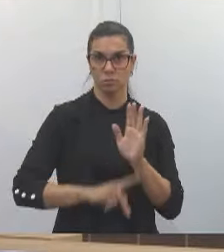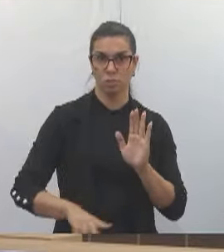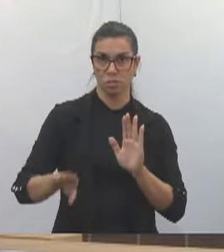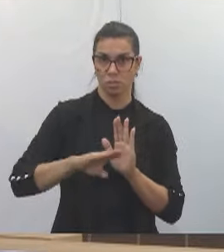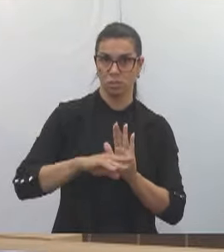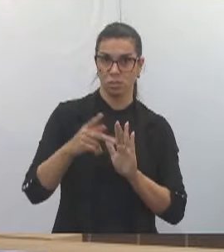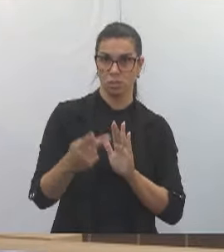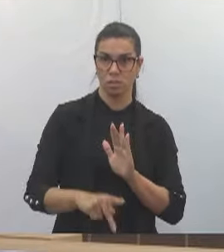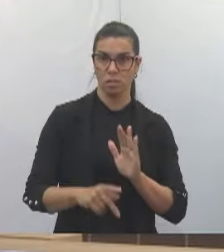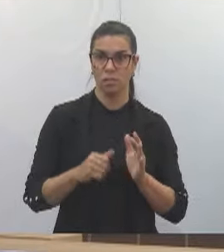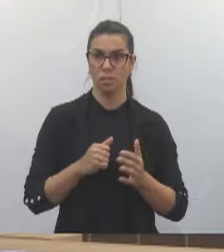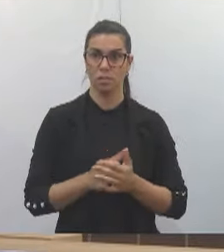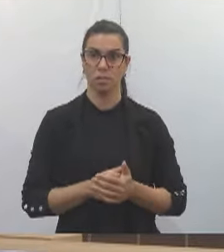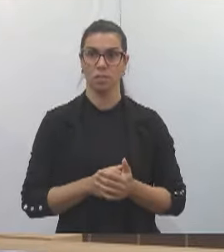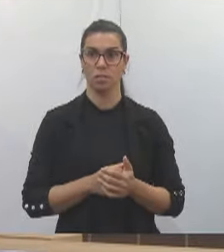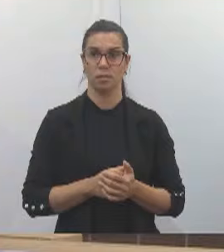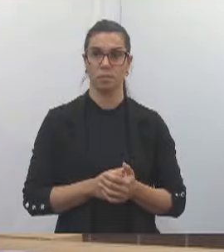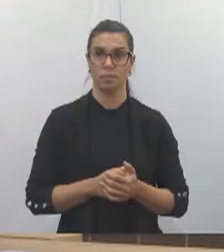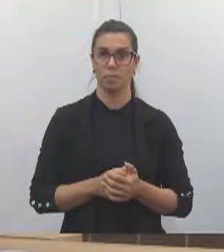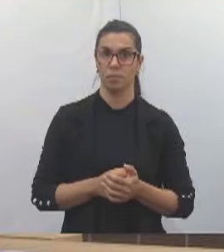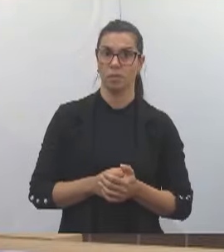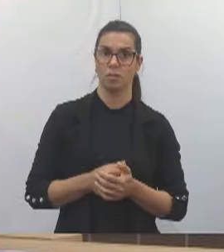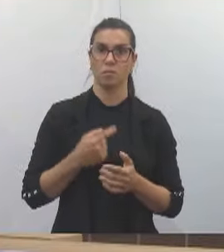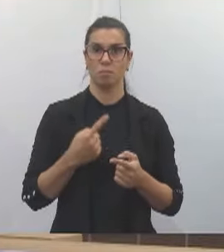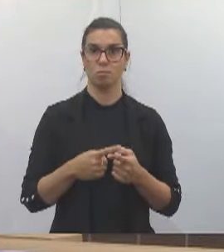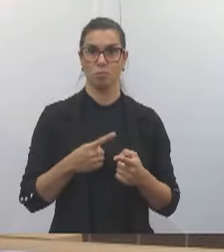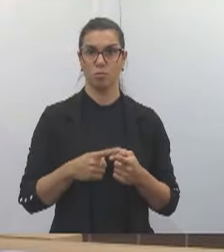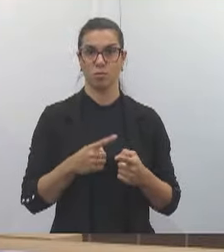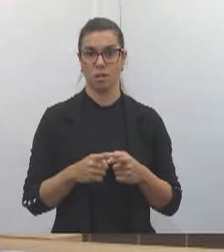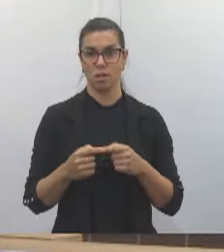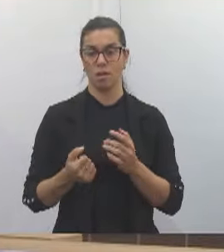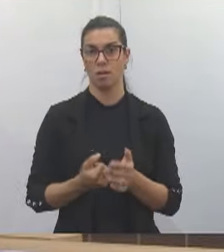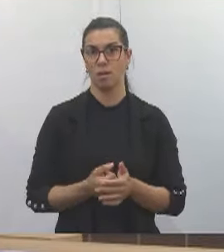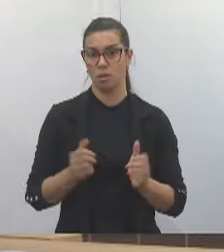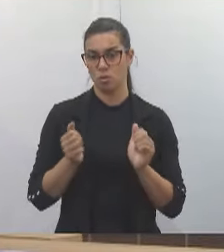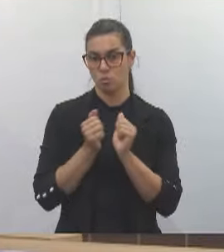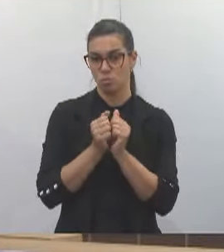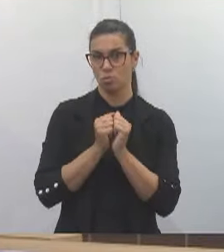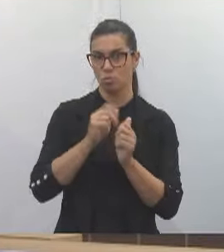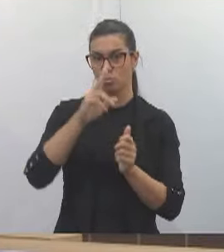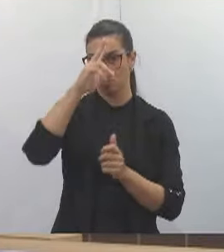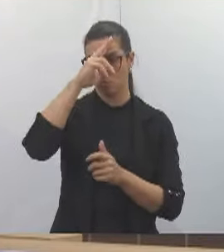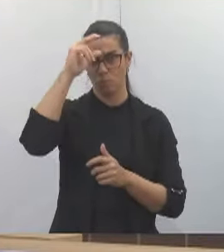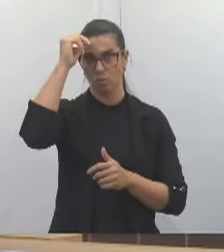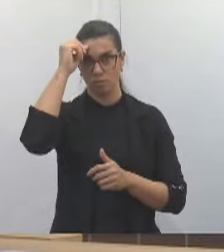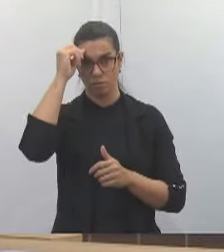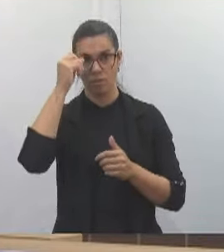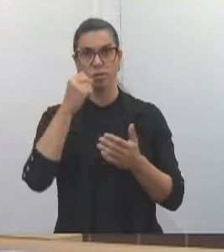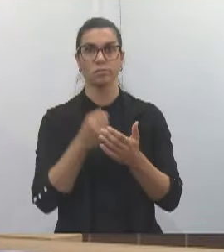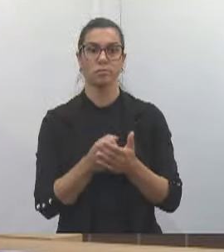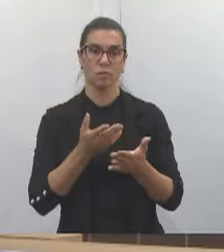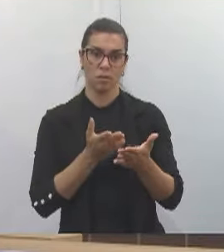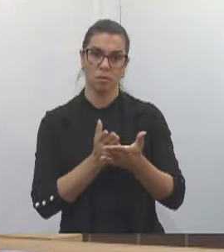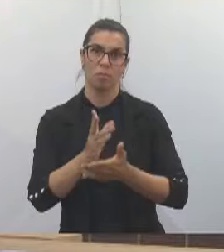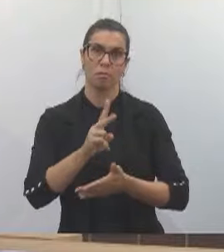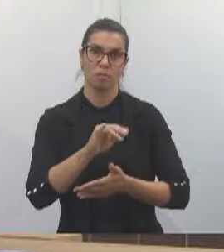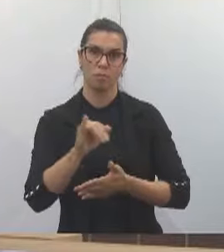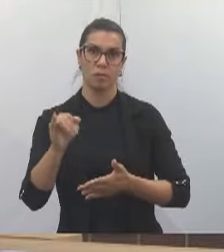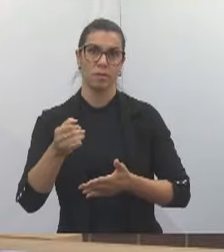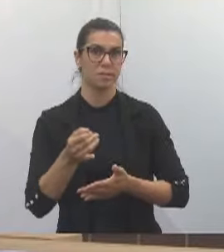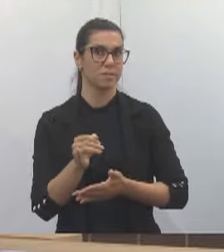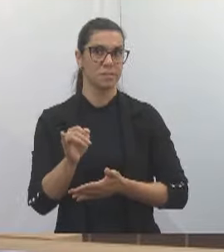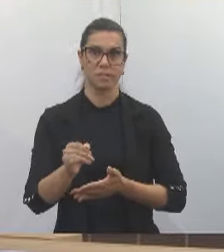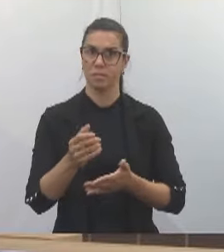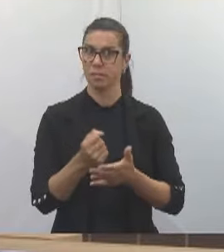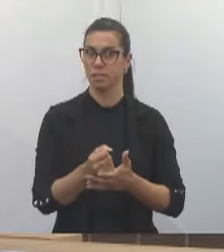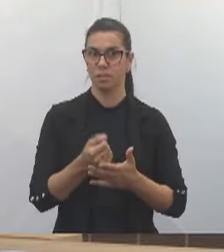de vereador que está na base do prefeito, vota a favor. Se é um vereador que não defende o prefeito,